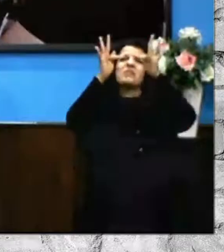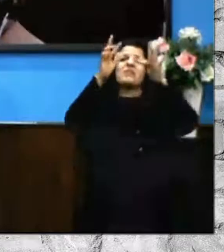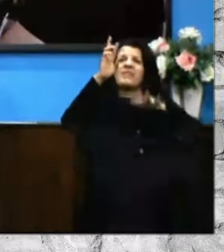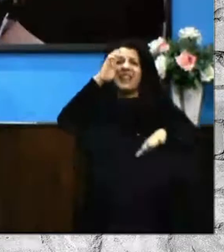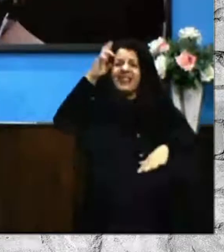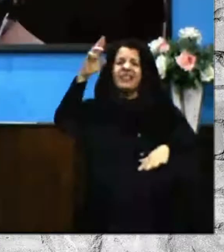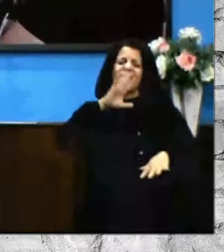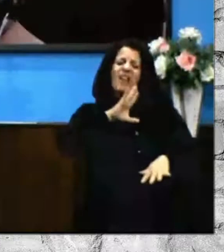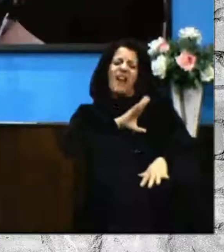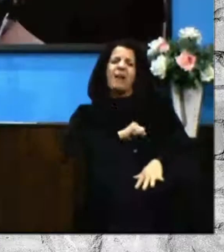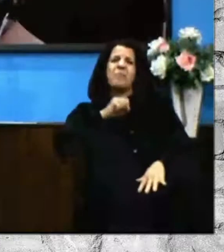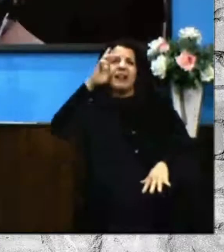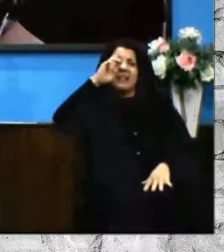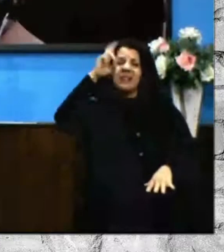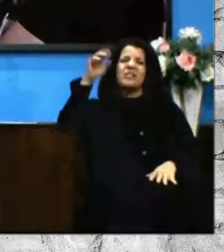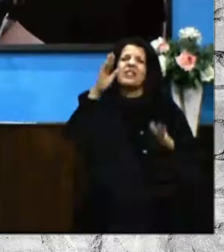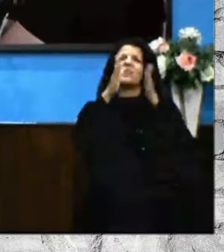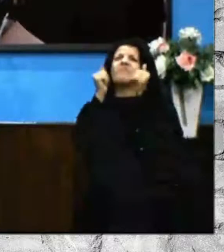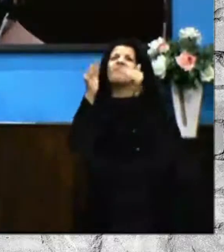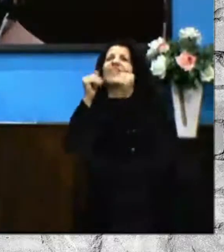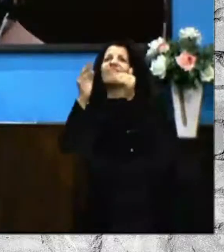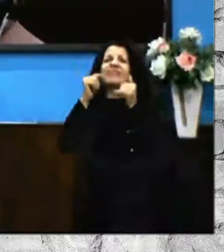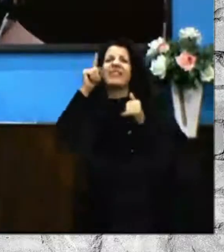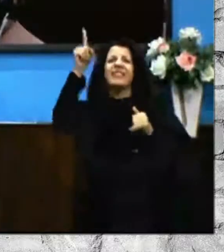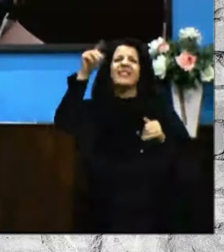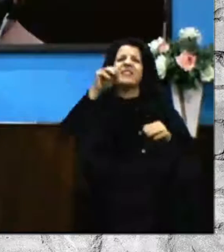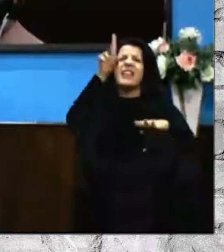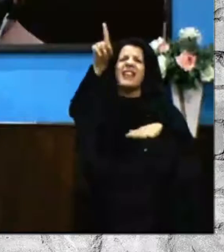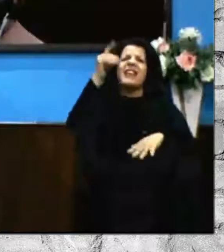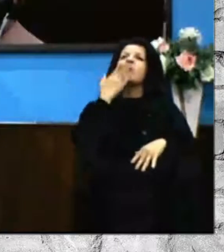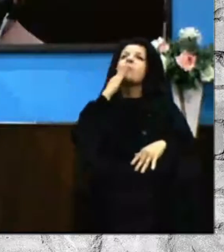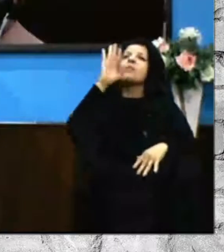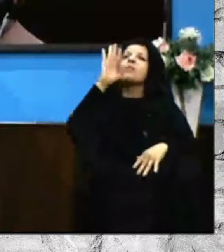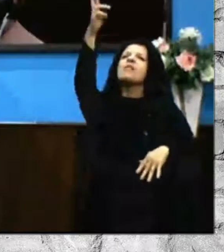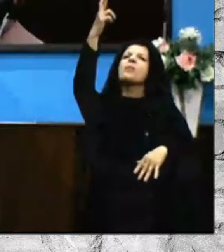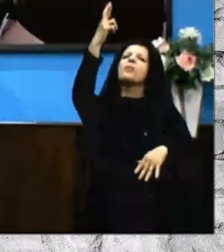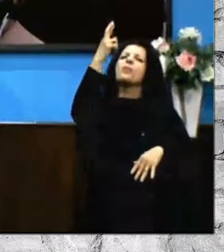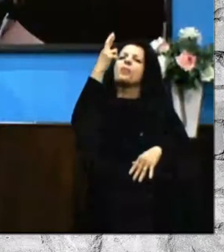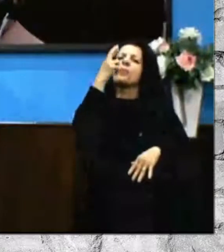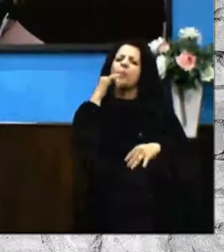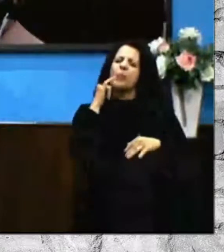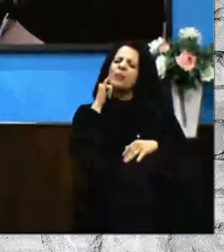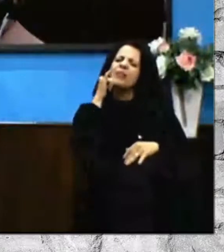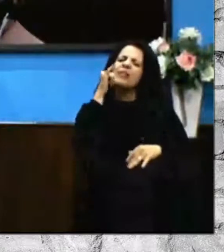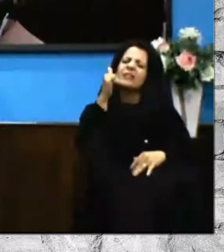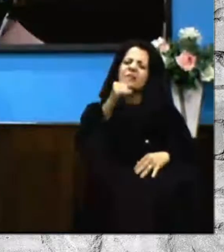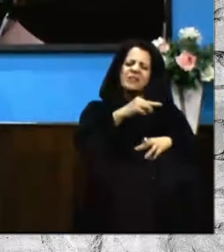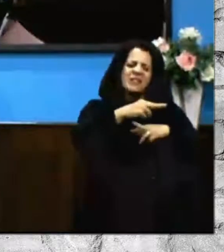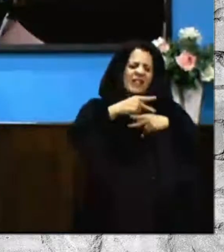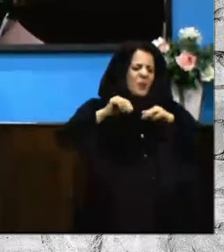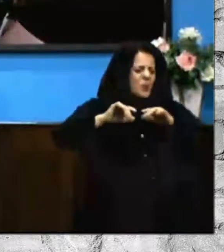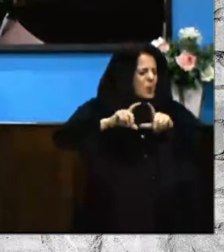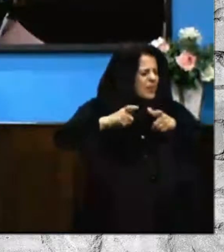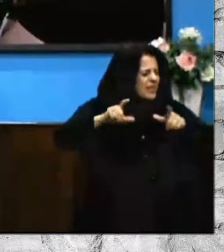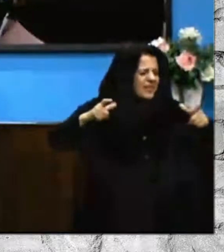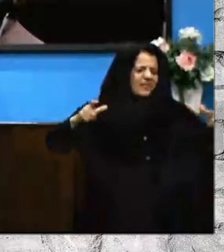Senhor, vamos clamar a Deus. O Senhor nos promete: responder-te-ei e anunciar-te-ei coisas grandes e